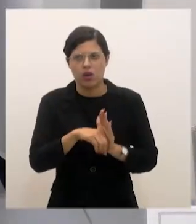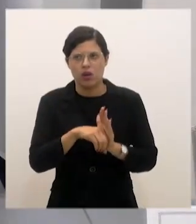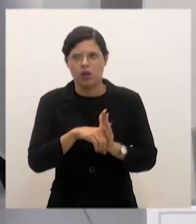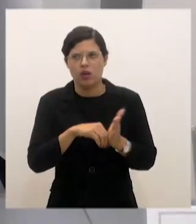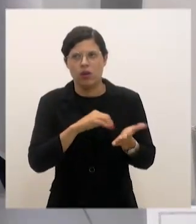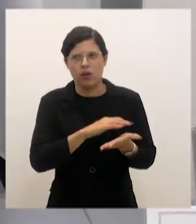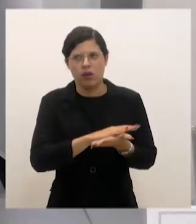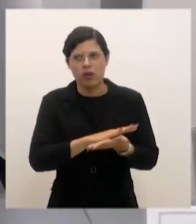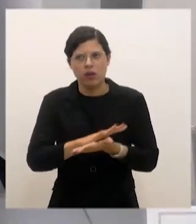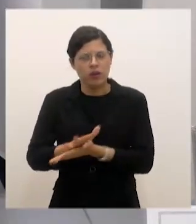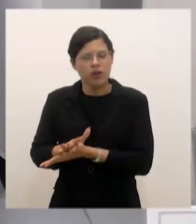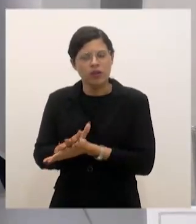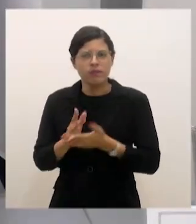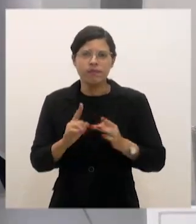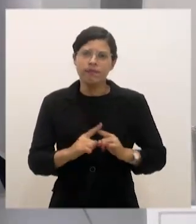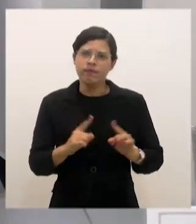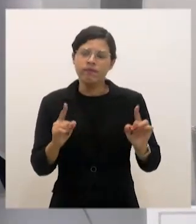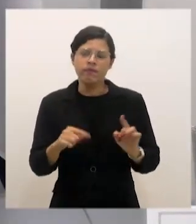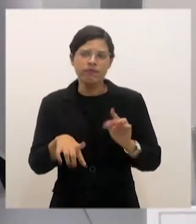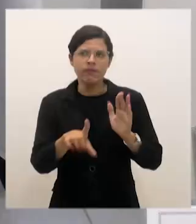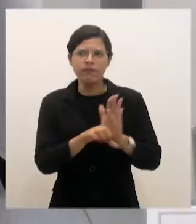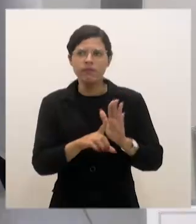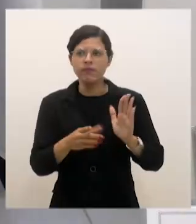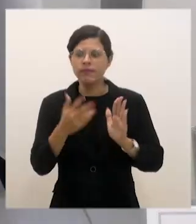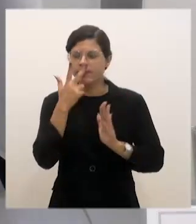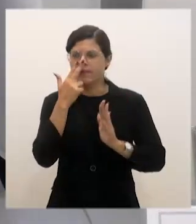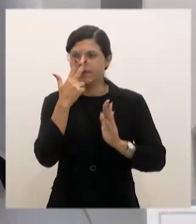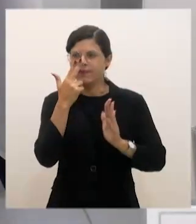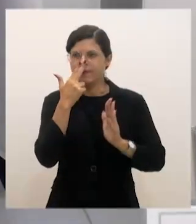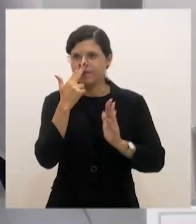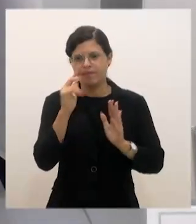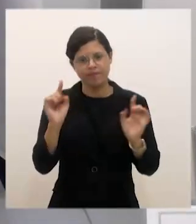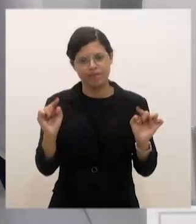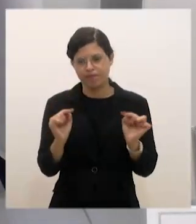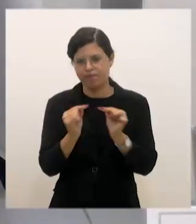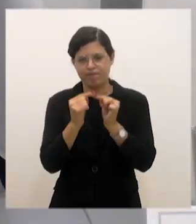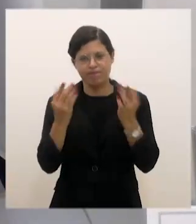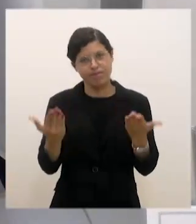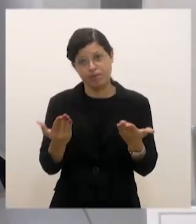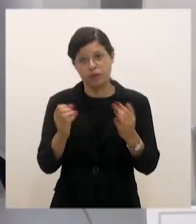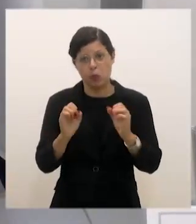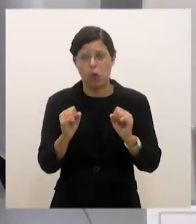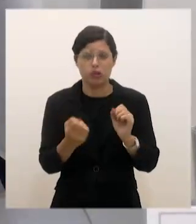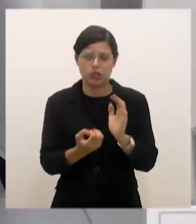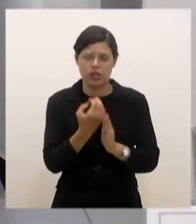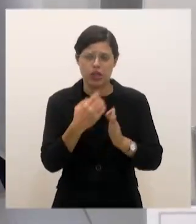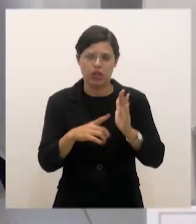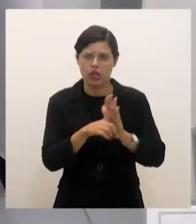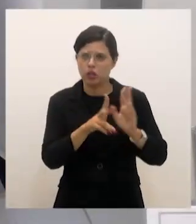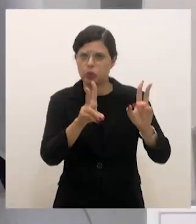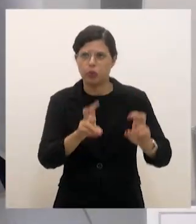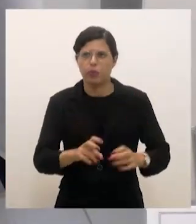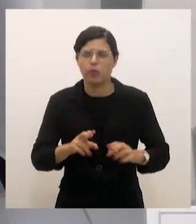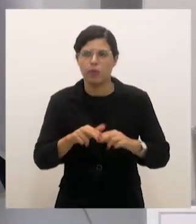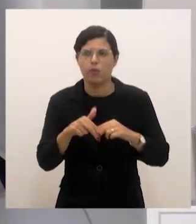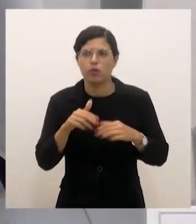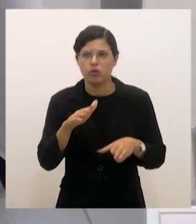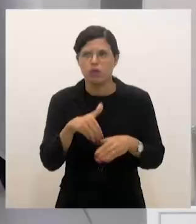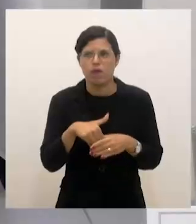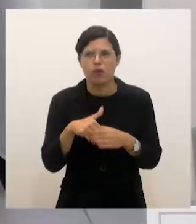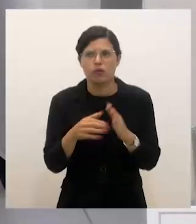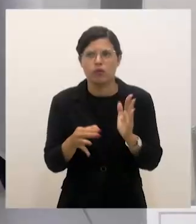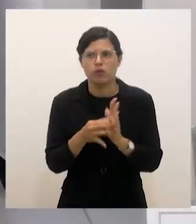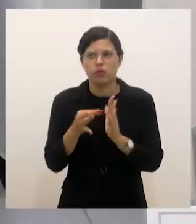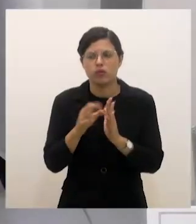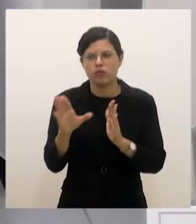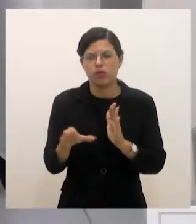natureza discriminatória, mas a rigor da lei me parece pertinente que possamos legislar sobre o tema. Por isso que mantive meu voto pela